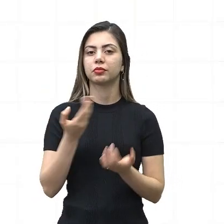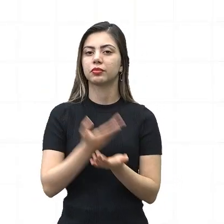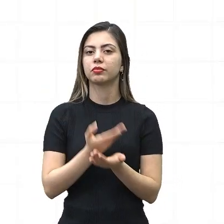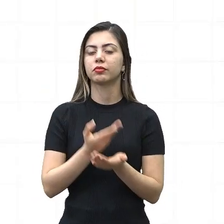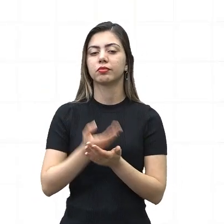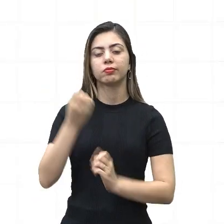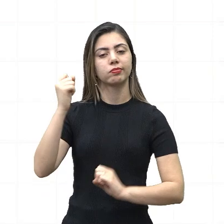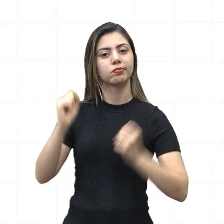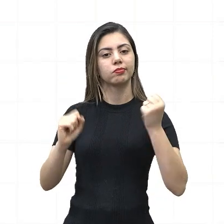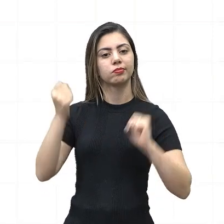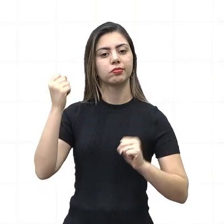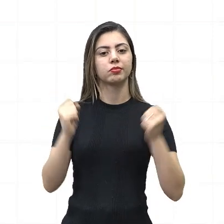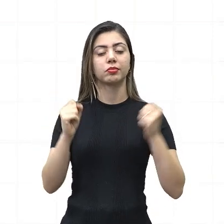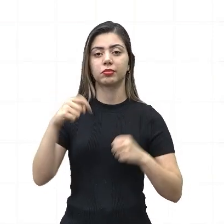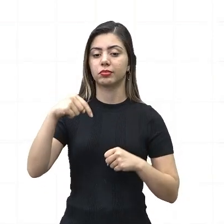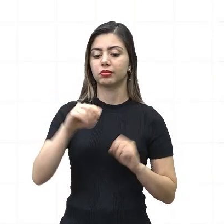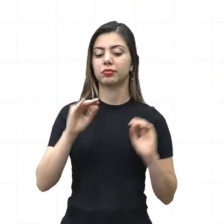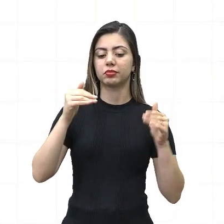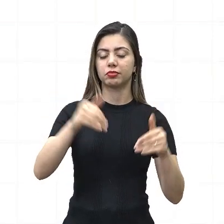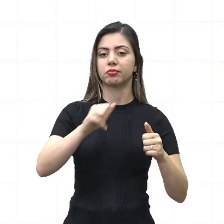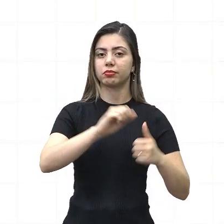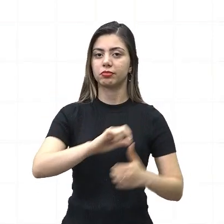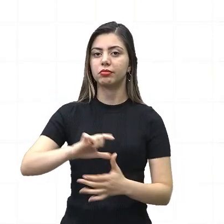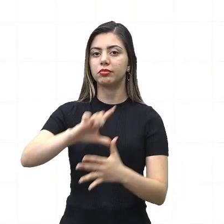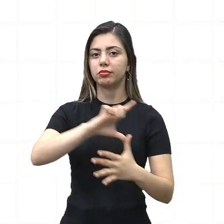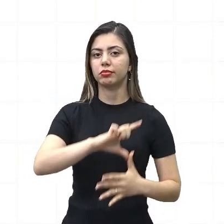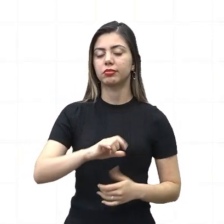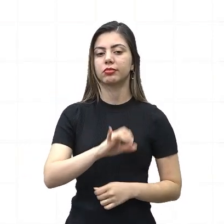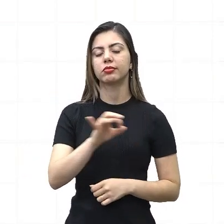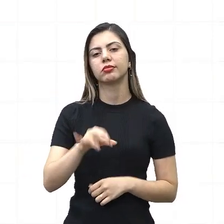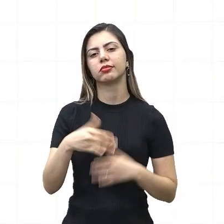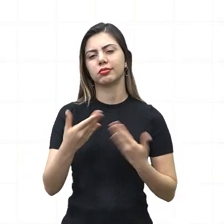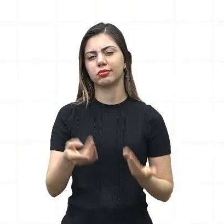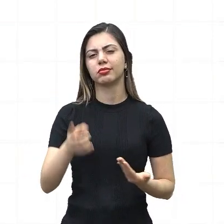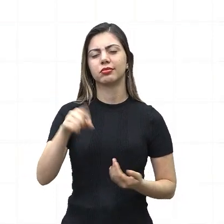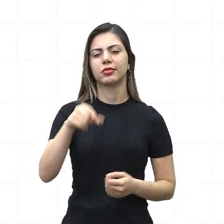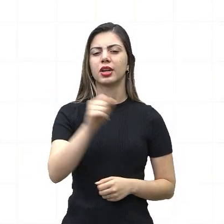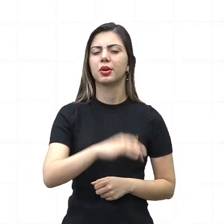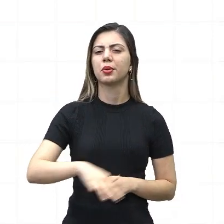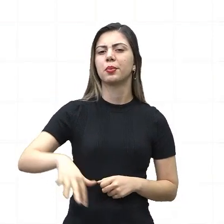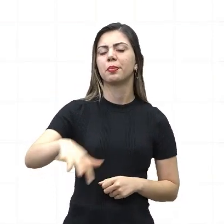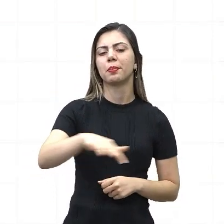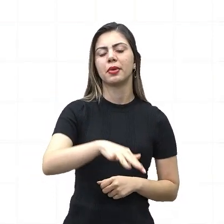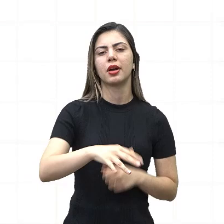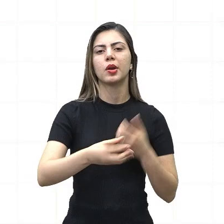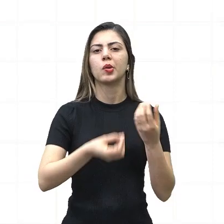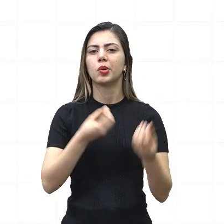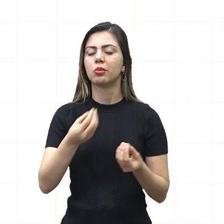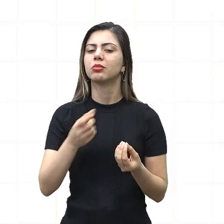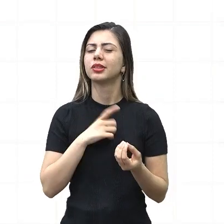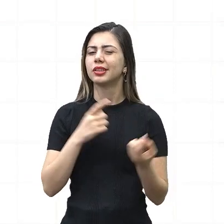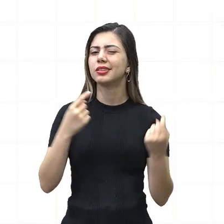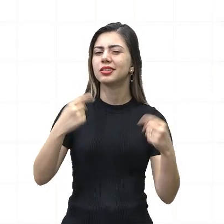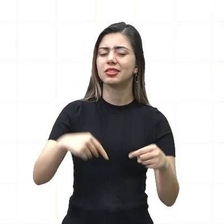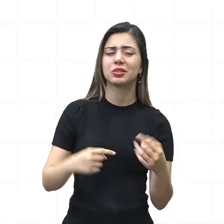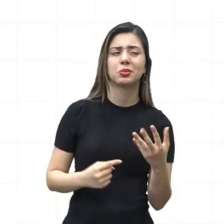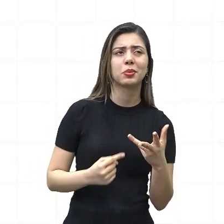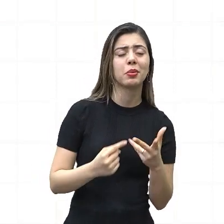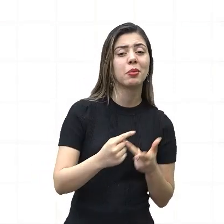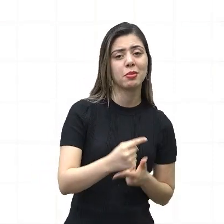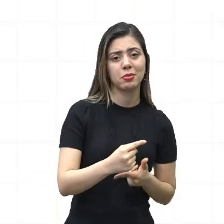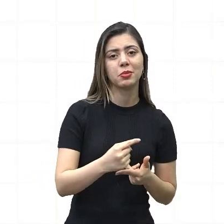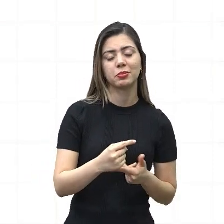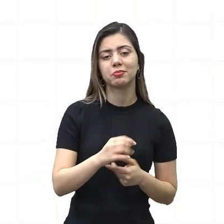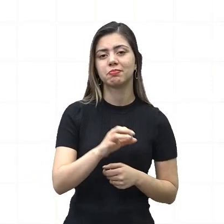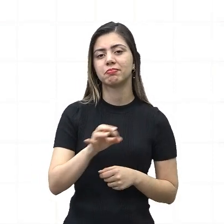indústria, aqui na América Latina principalmente, né, que é uma das áreas que ainda tem muitos desafios, né, para serem